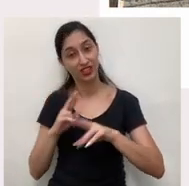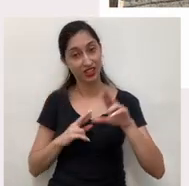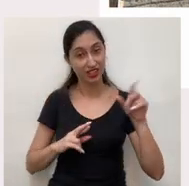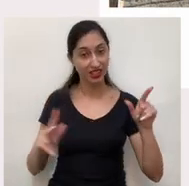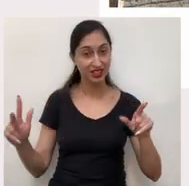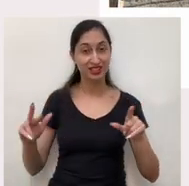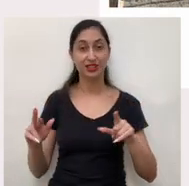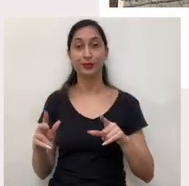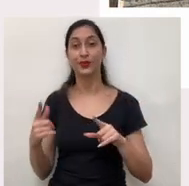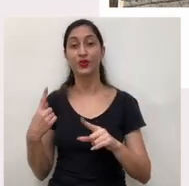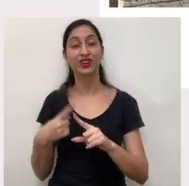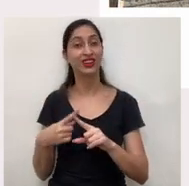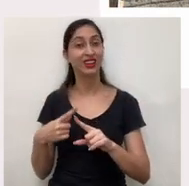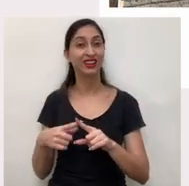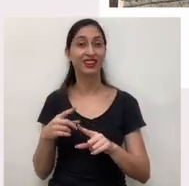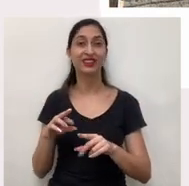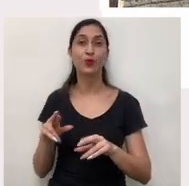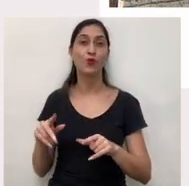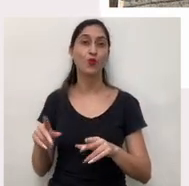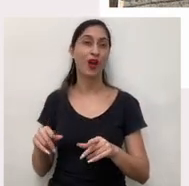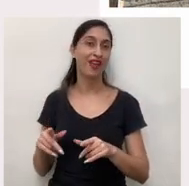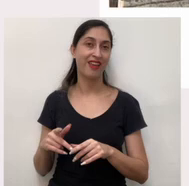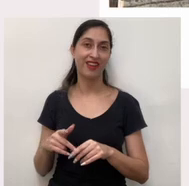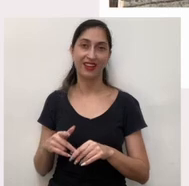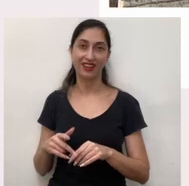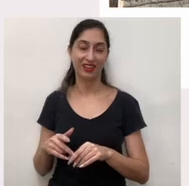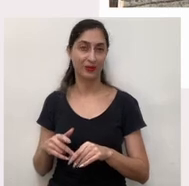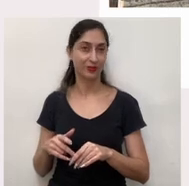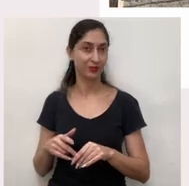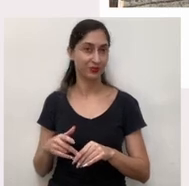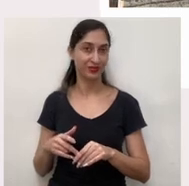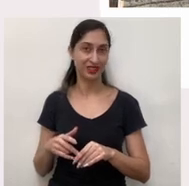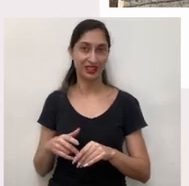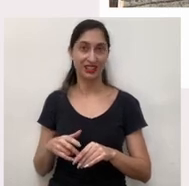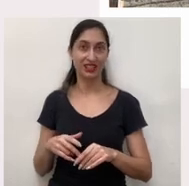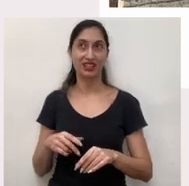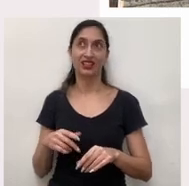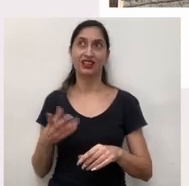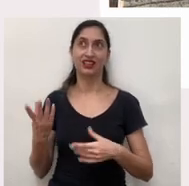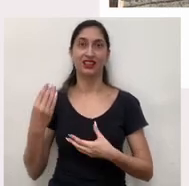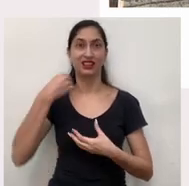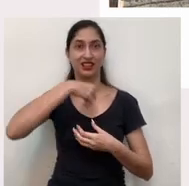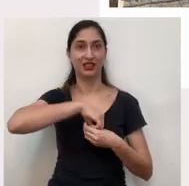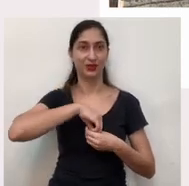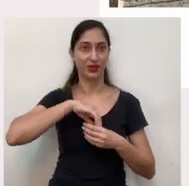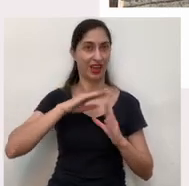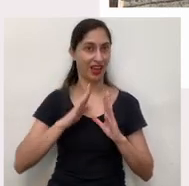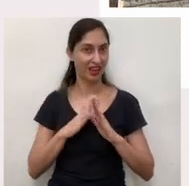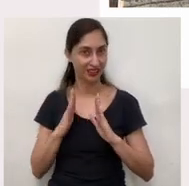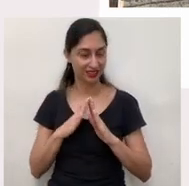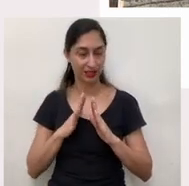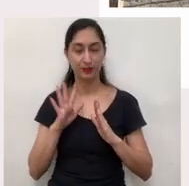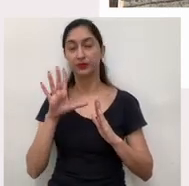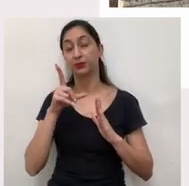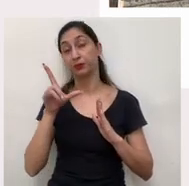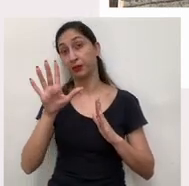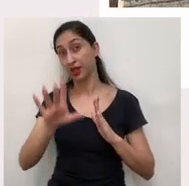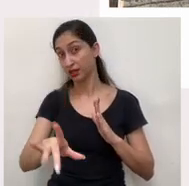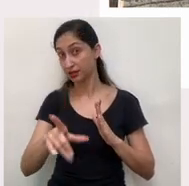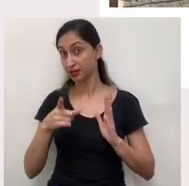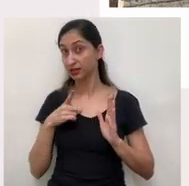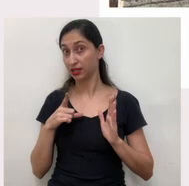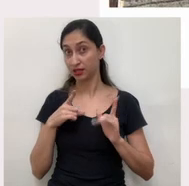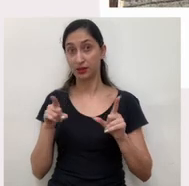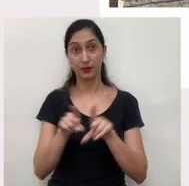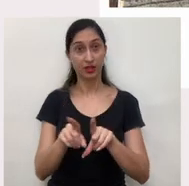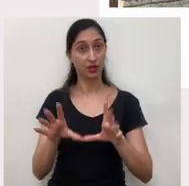porque ela não é tão doméstica quanto, apesar de há no inventário